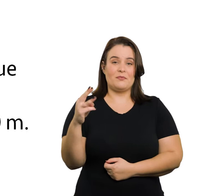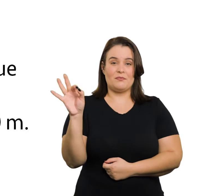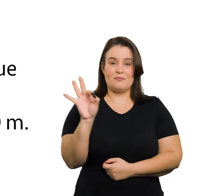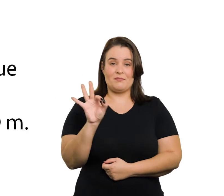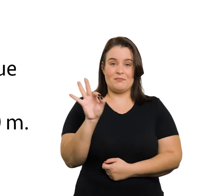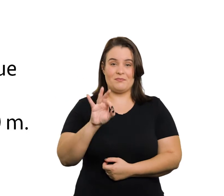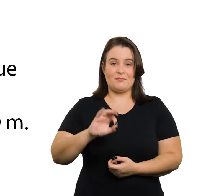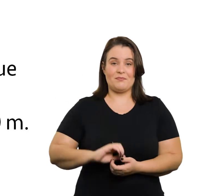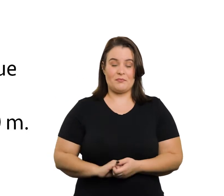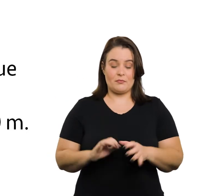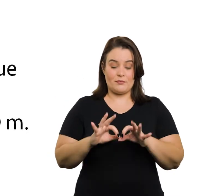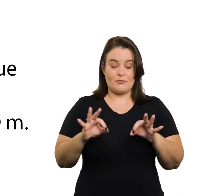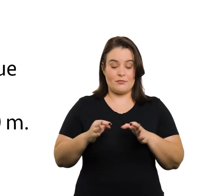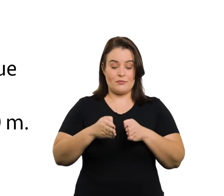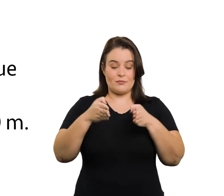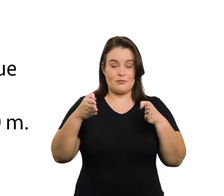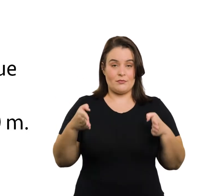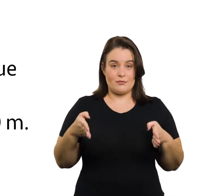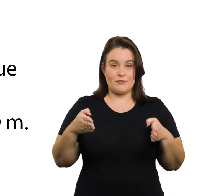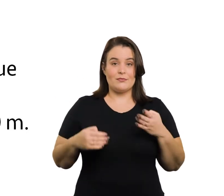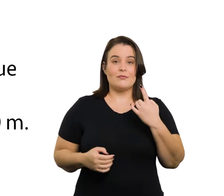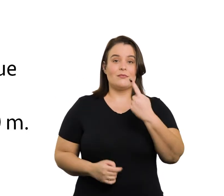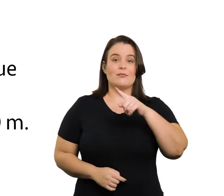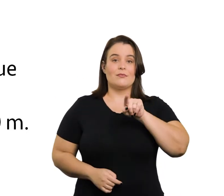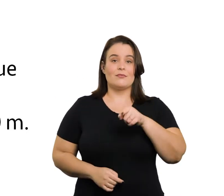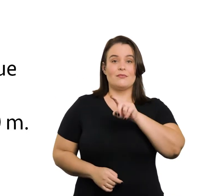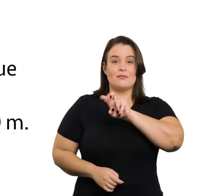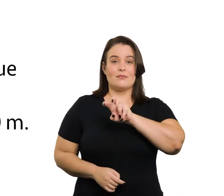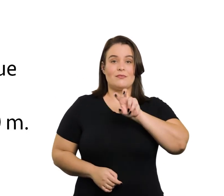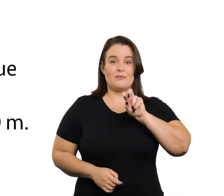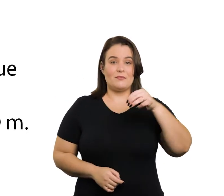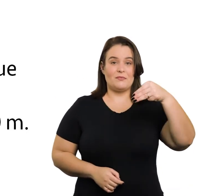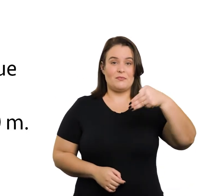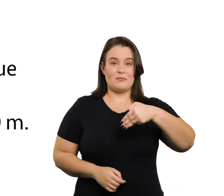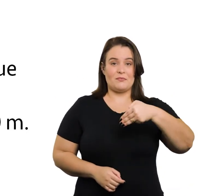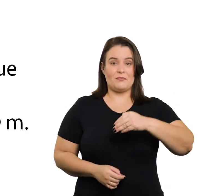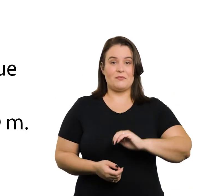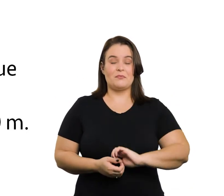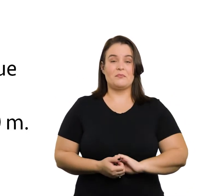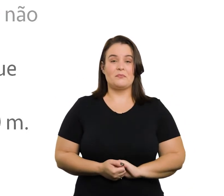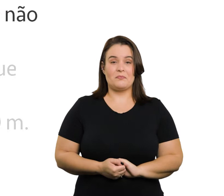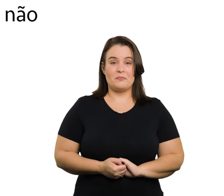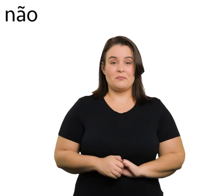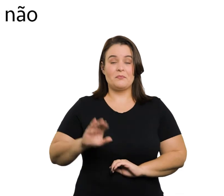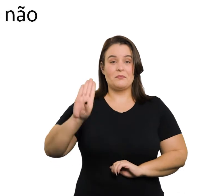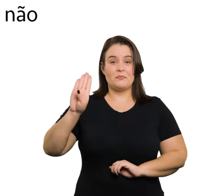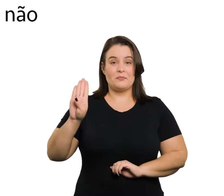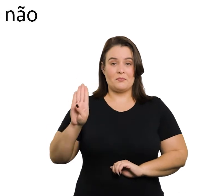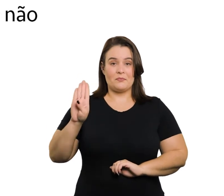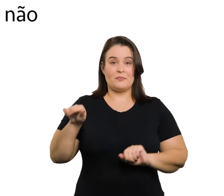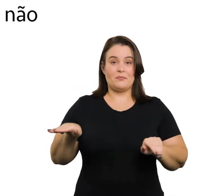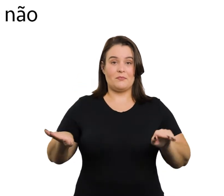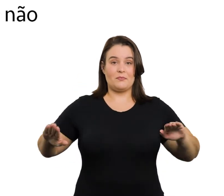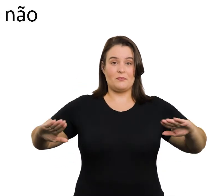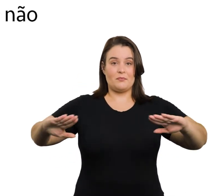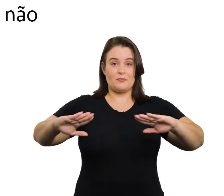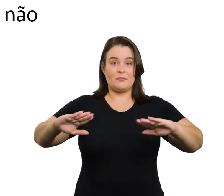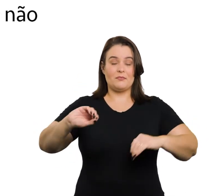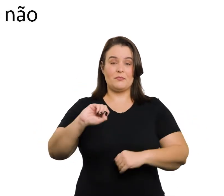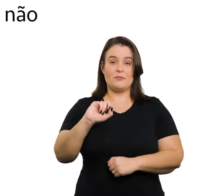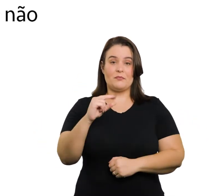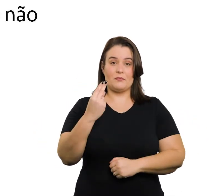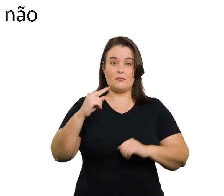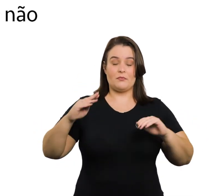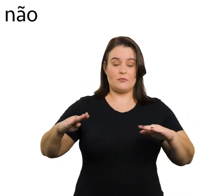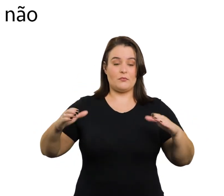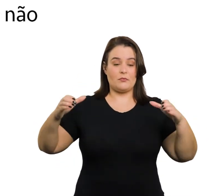8,33%. Largura maior ou igual a 1,50 metros. B. Abas laterais